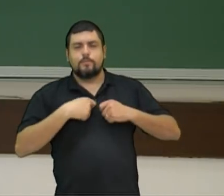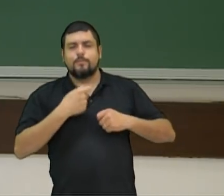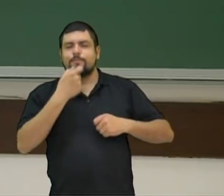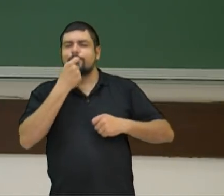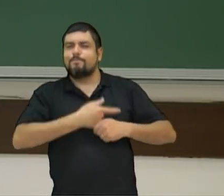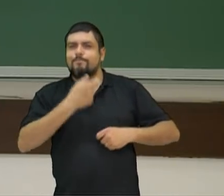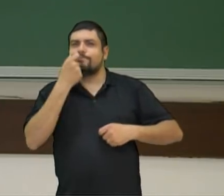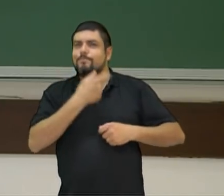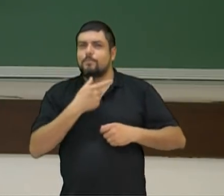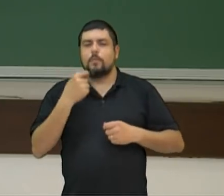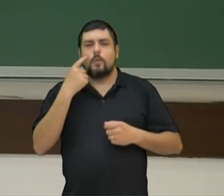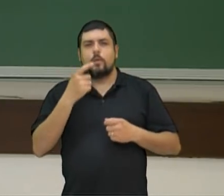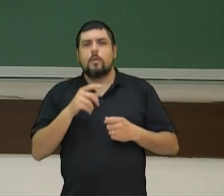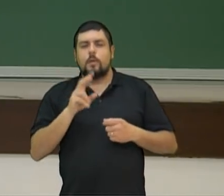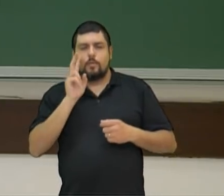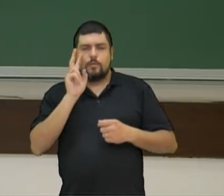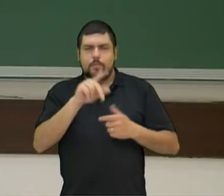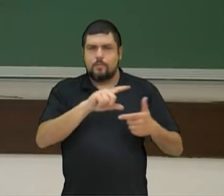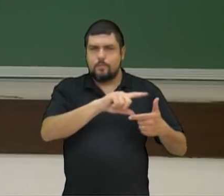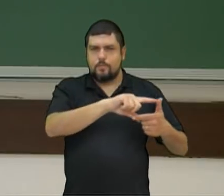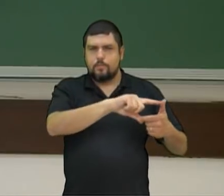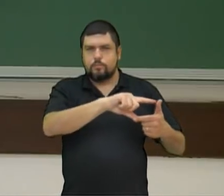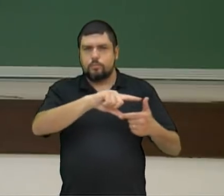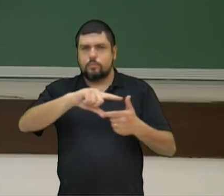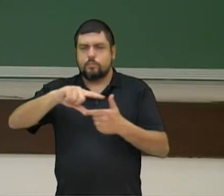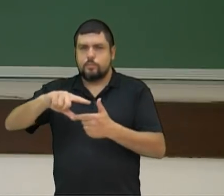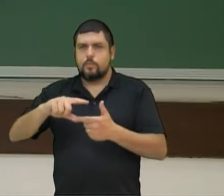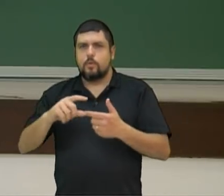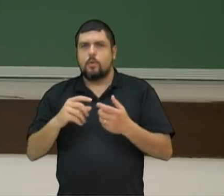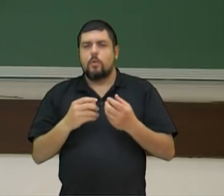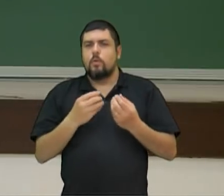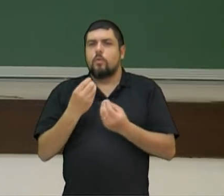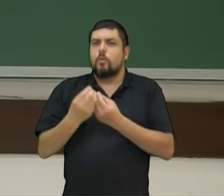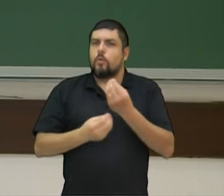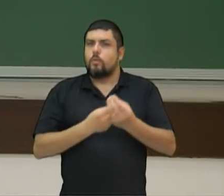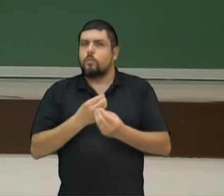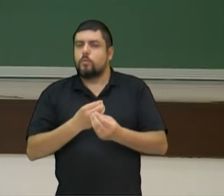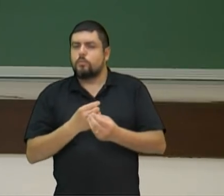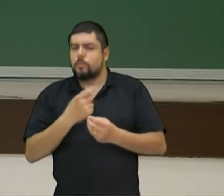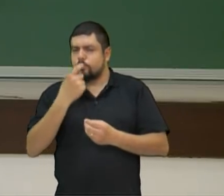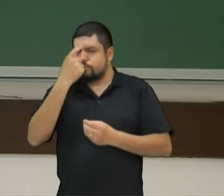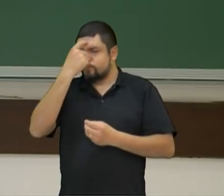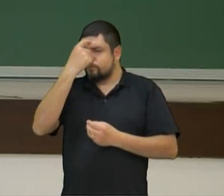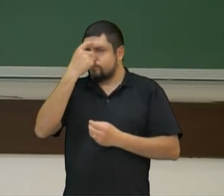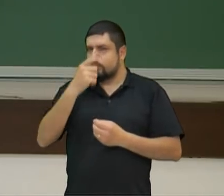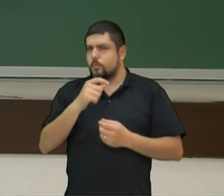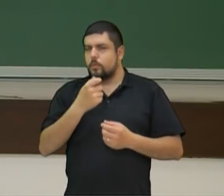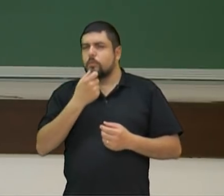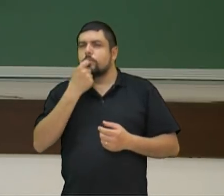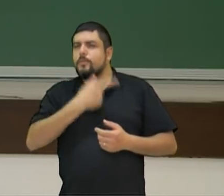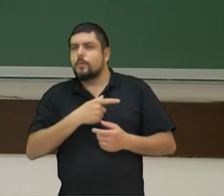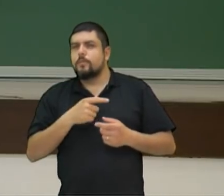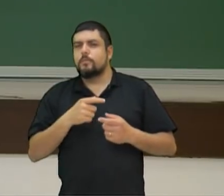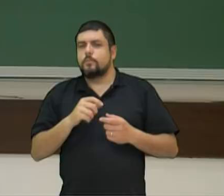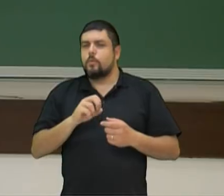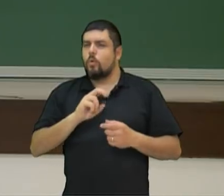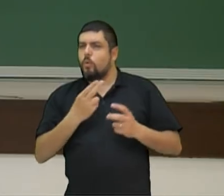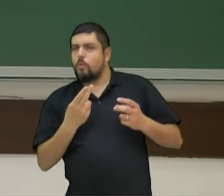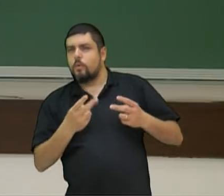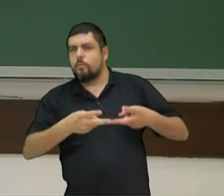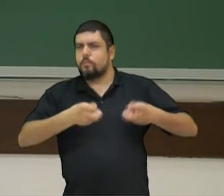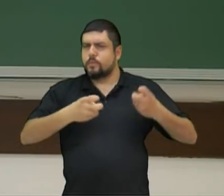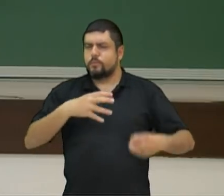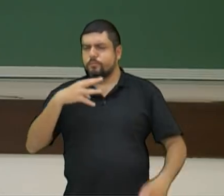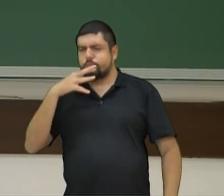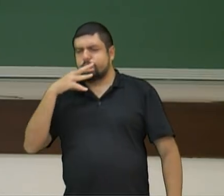viu ali algumas tirinhas, analisamos como que esse humor é provocado, muitas vezes de uma forma irônica, né? Geralmente